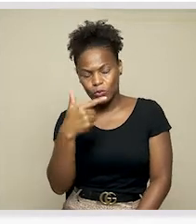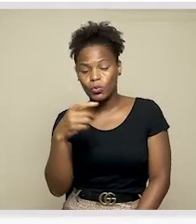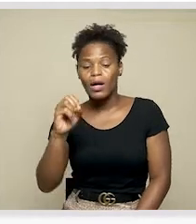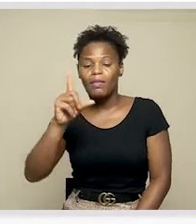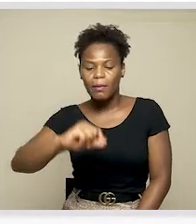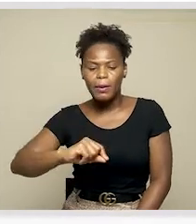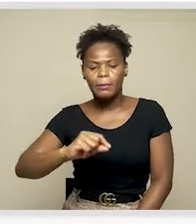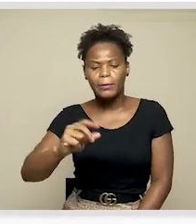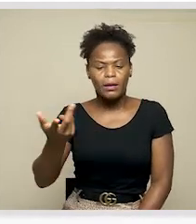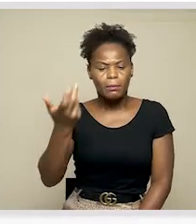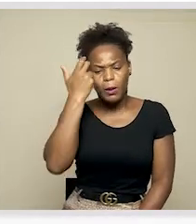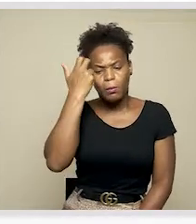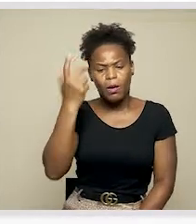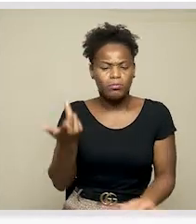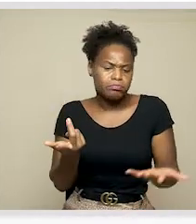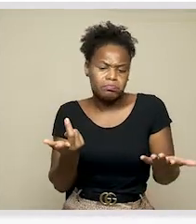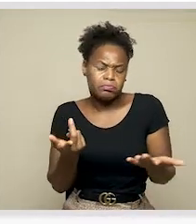Guilherme da Cunha Dantas.